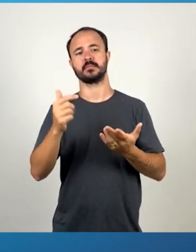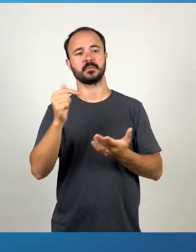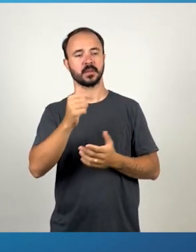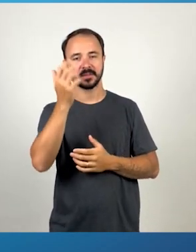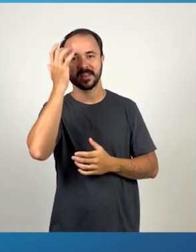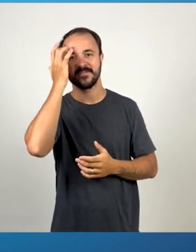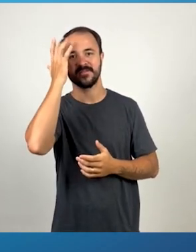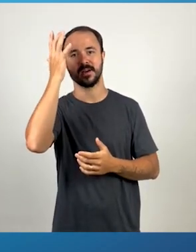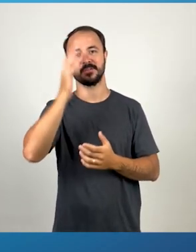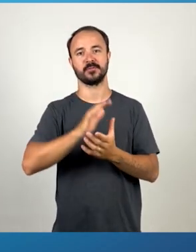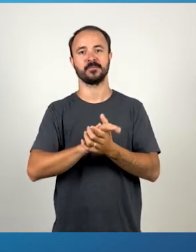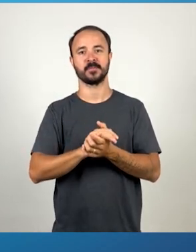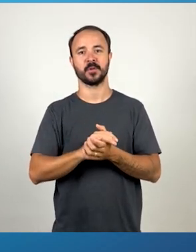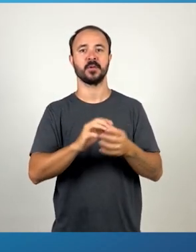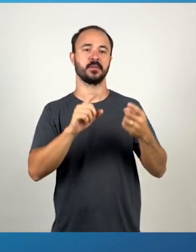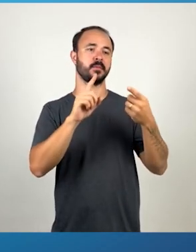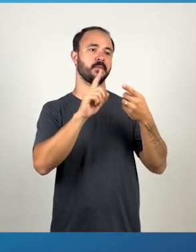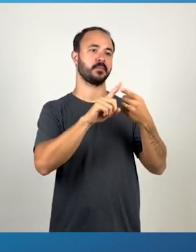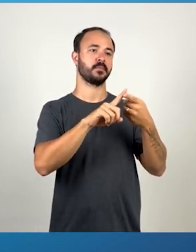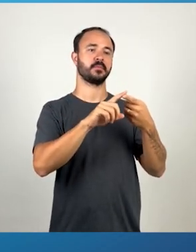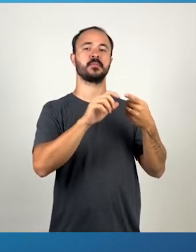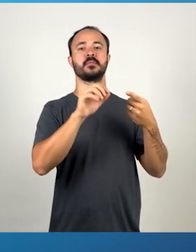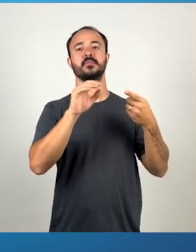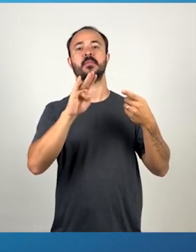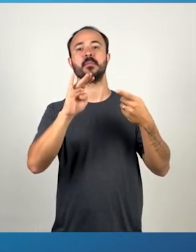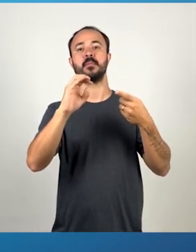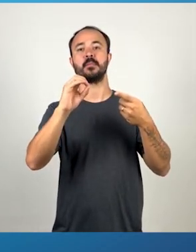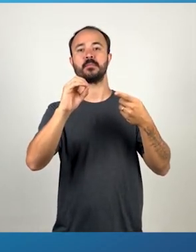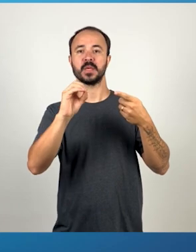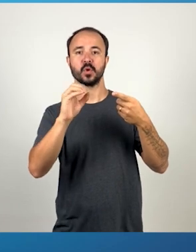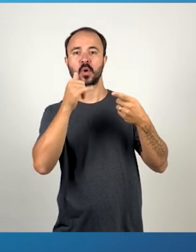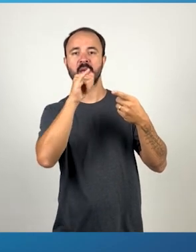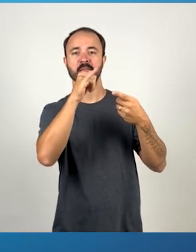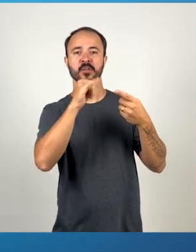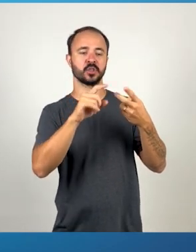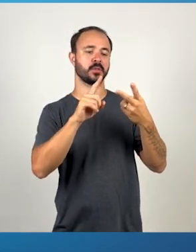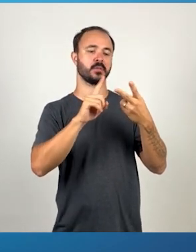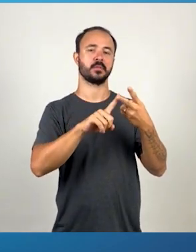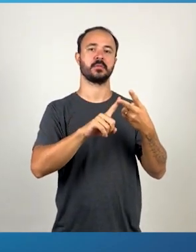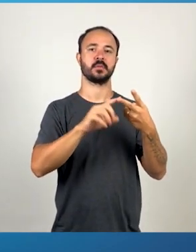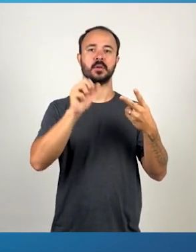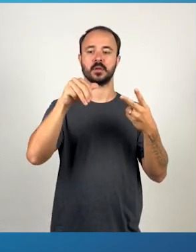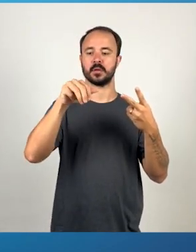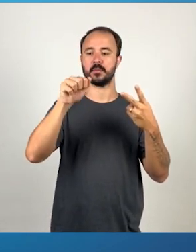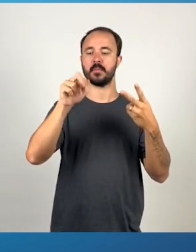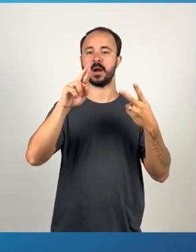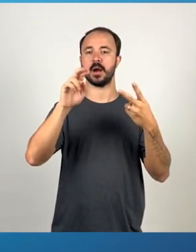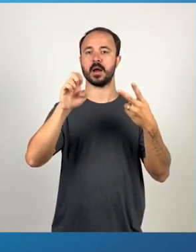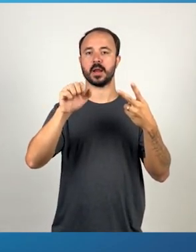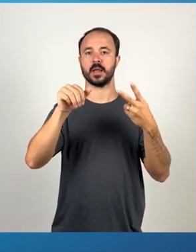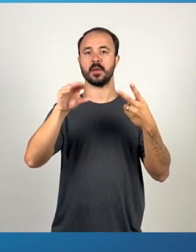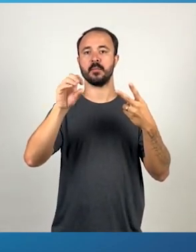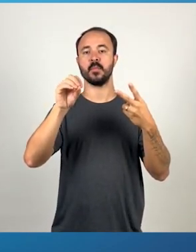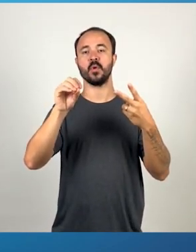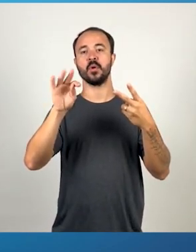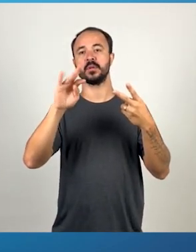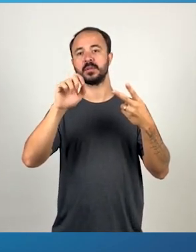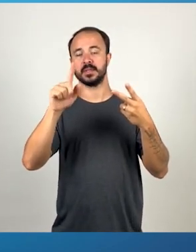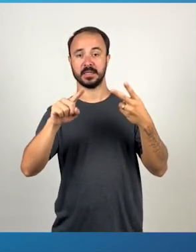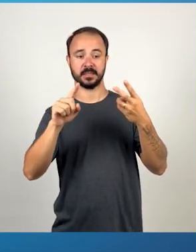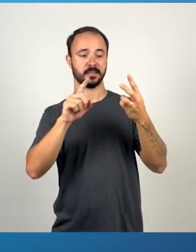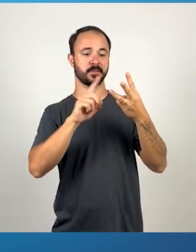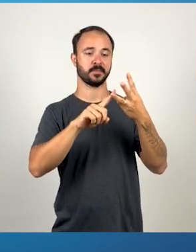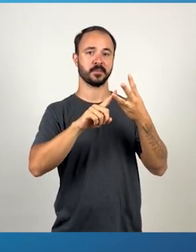de ser respondida, né? A letra A diz que é bioenergia. A letra B, maremotriz. Letra